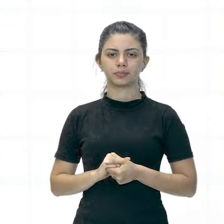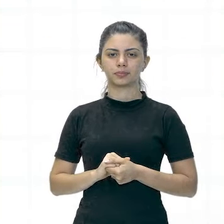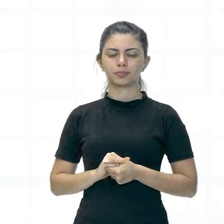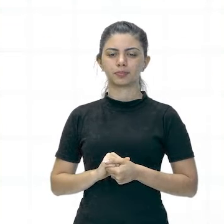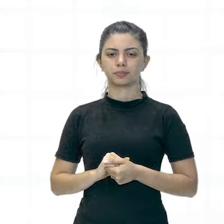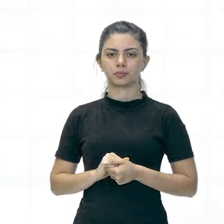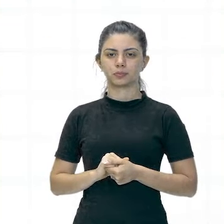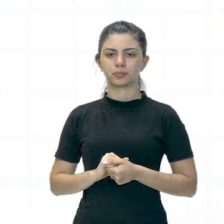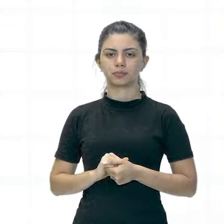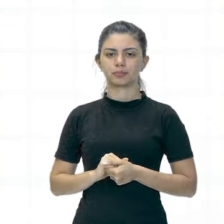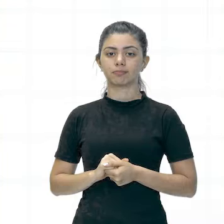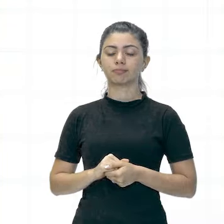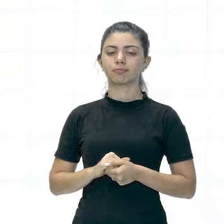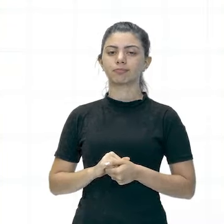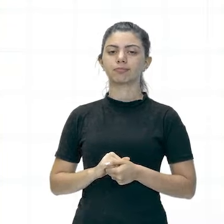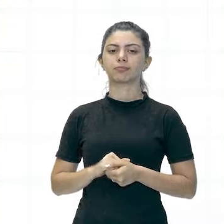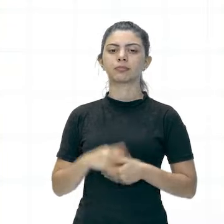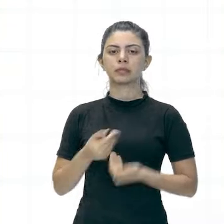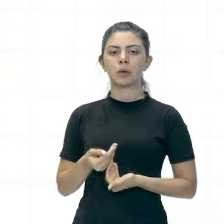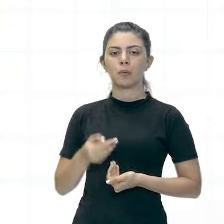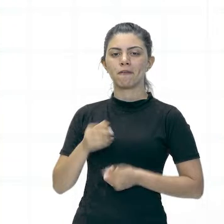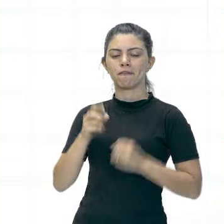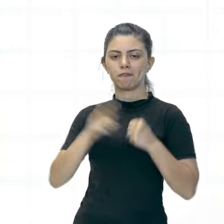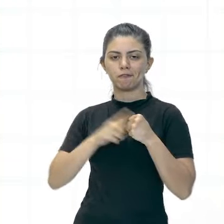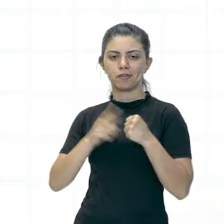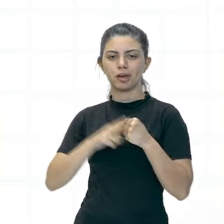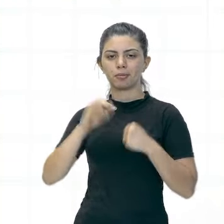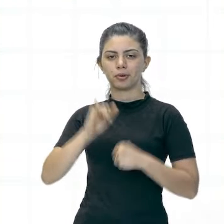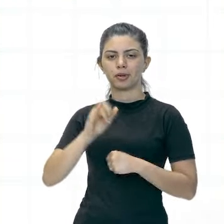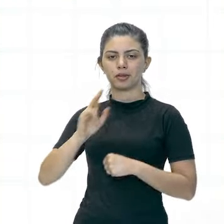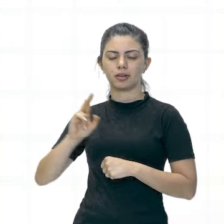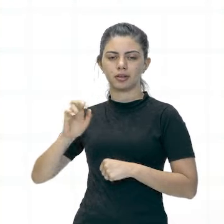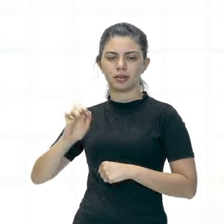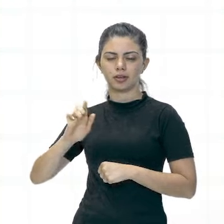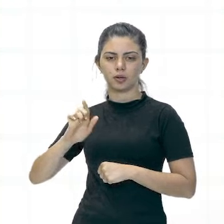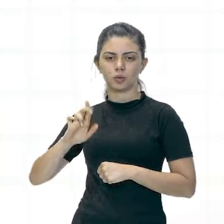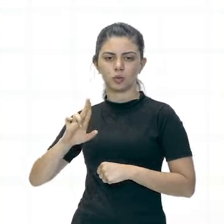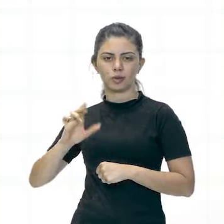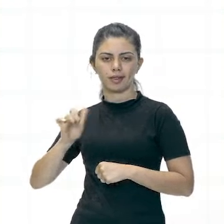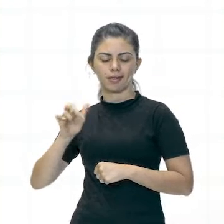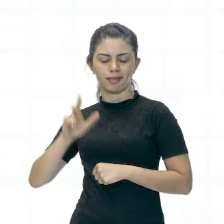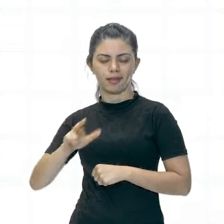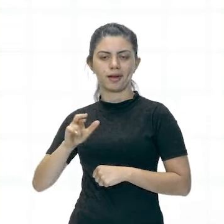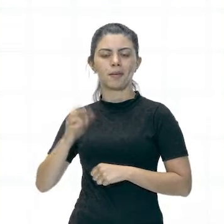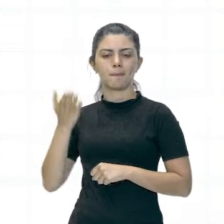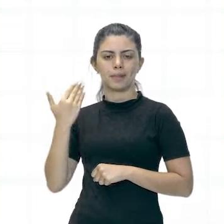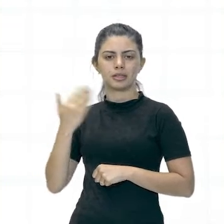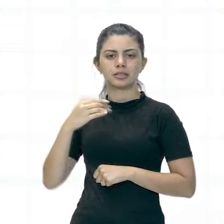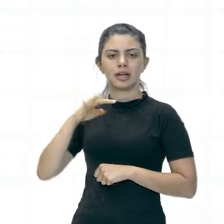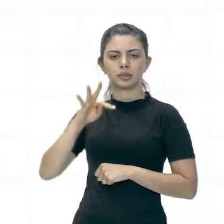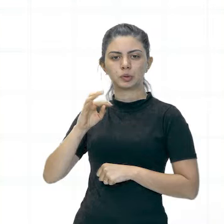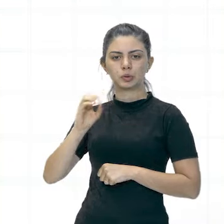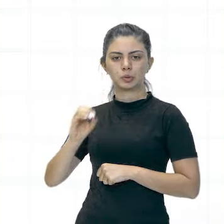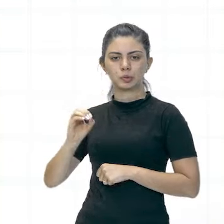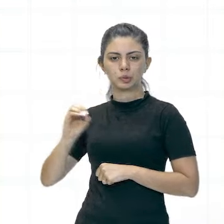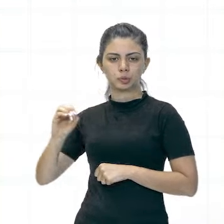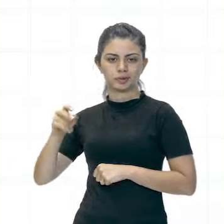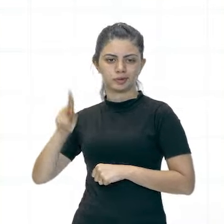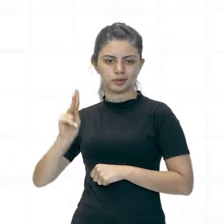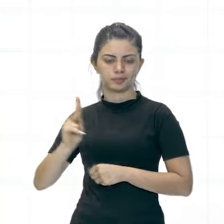então o presente dele é take. He take a shower, né? No caso, passado took. And